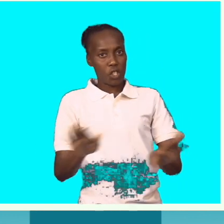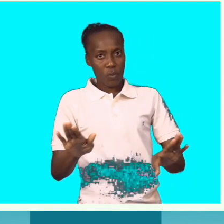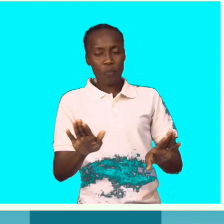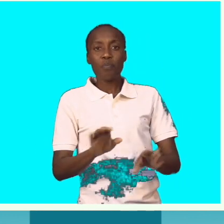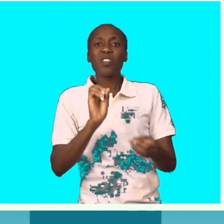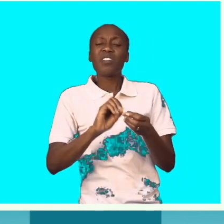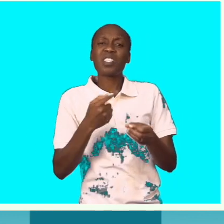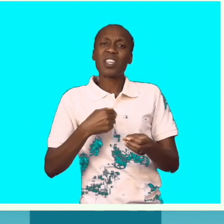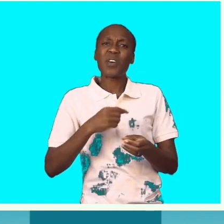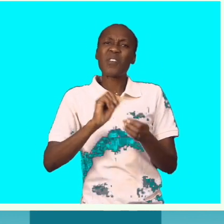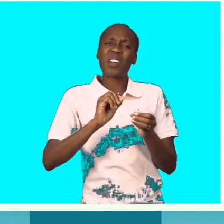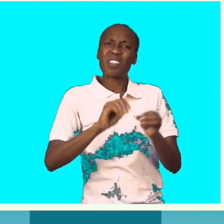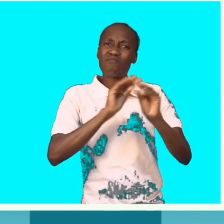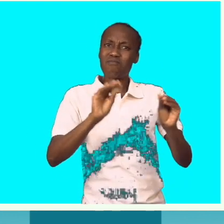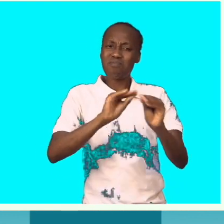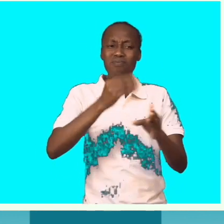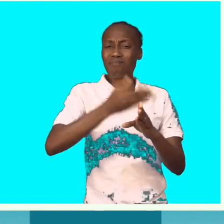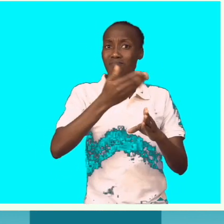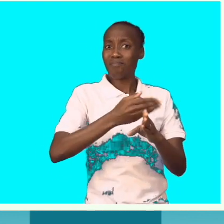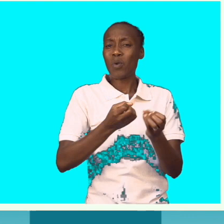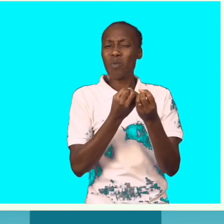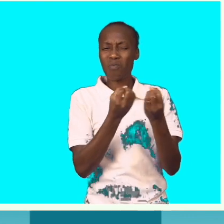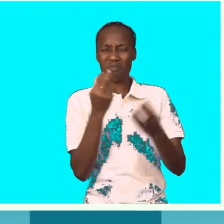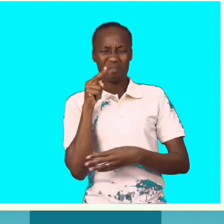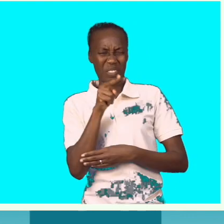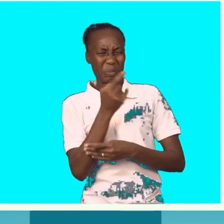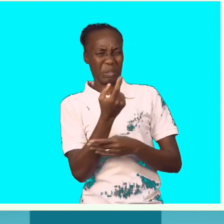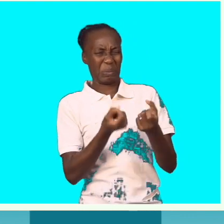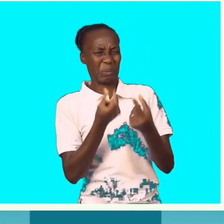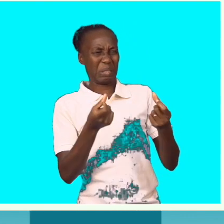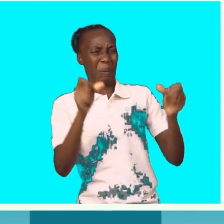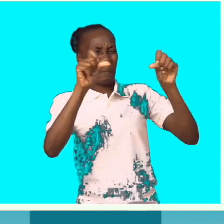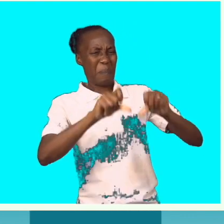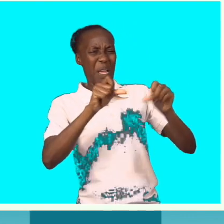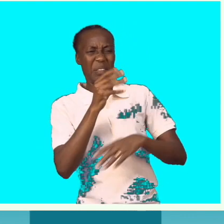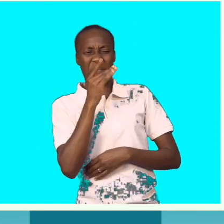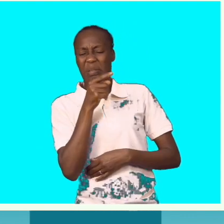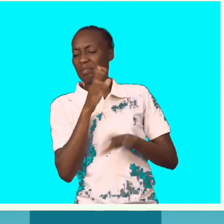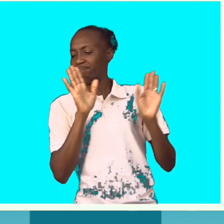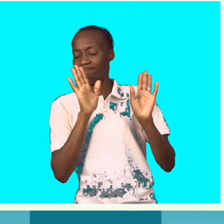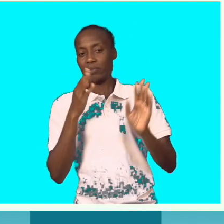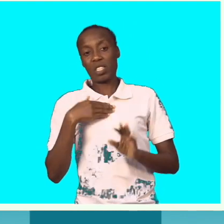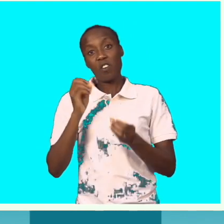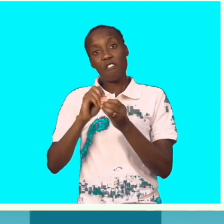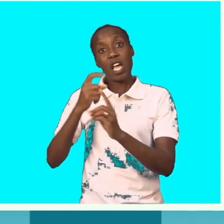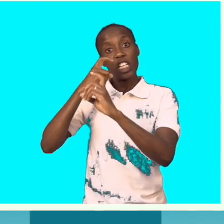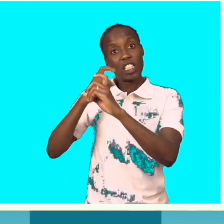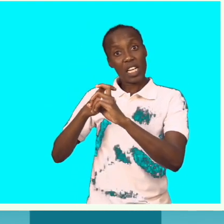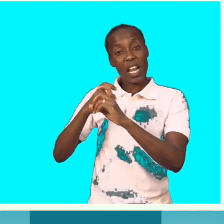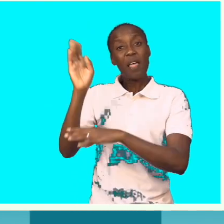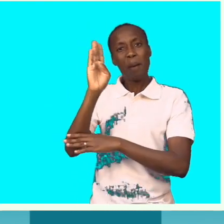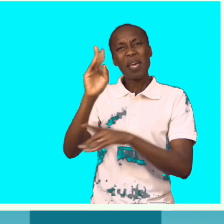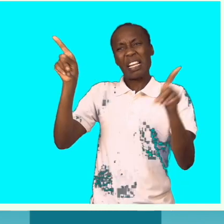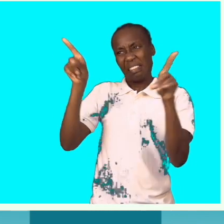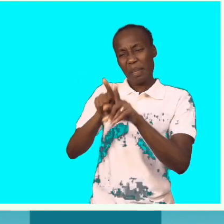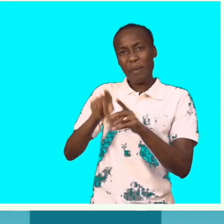quando houve essas coisas, eu treinei um bocadinho, vi muita coisa má e suja. Então, fui para Estrela da Beira e ida